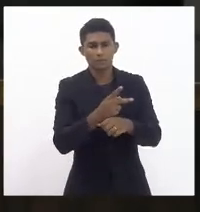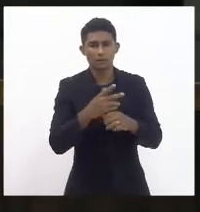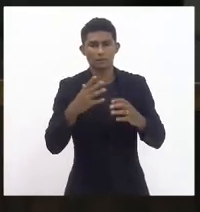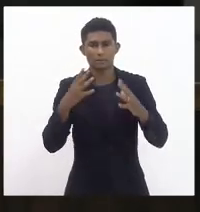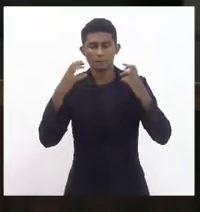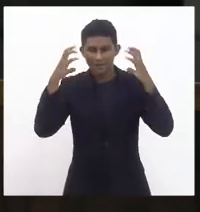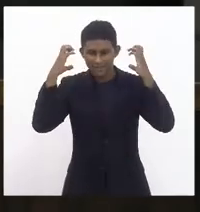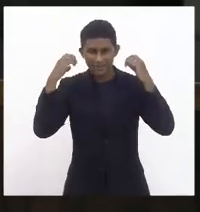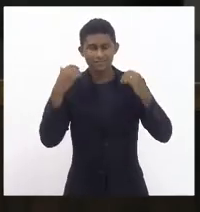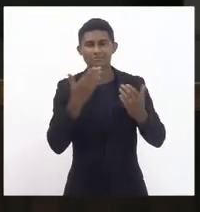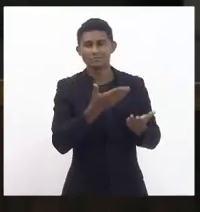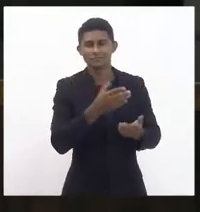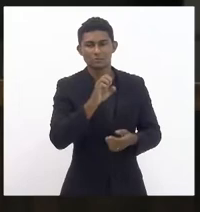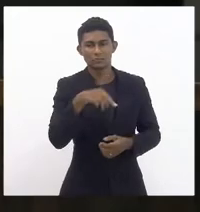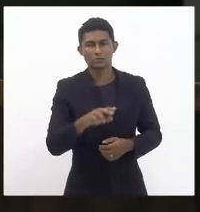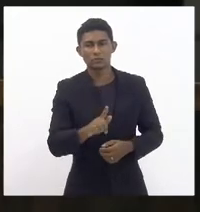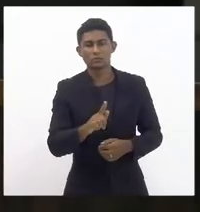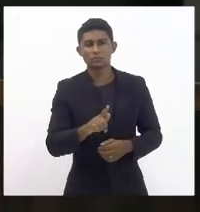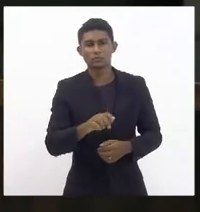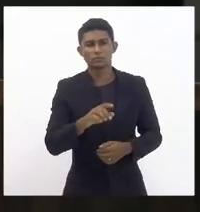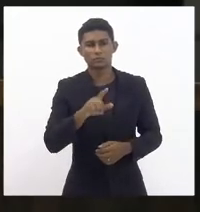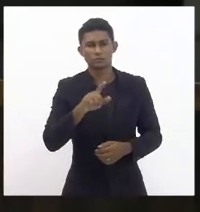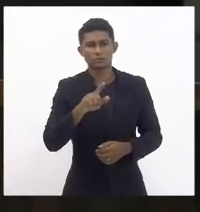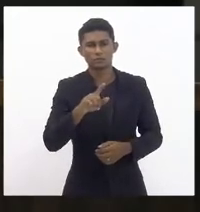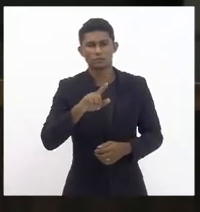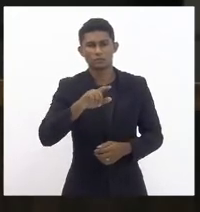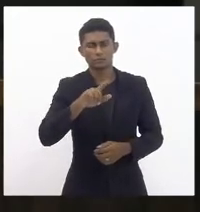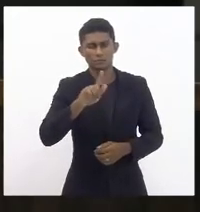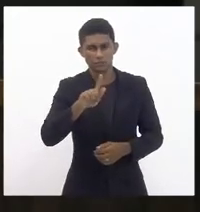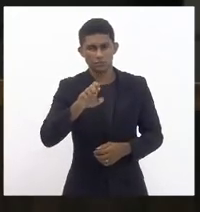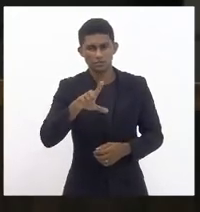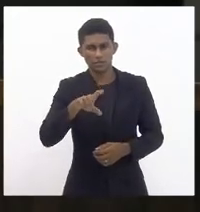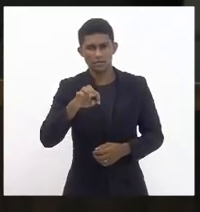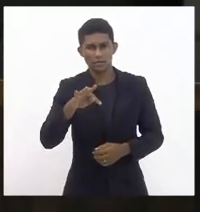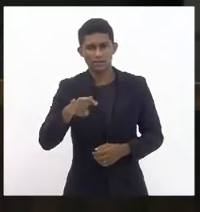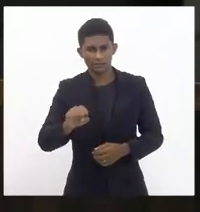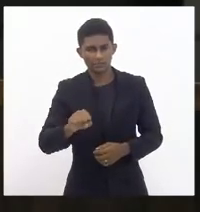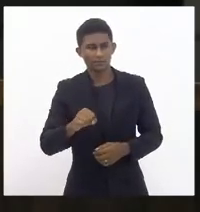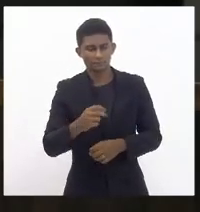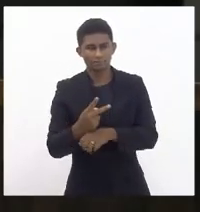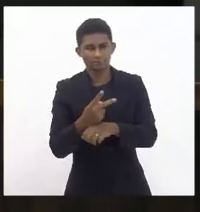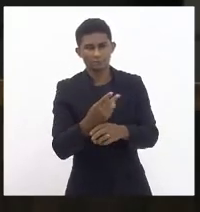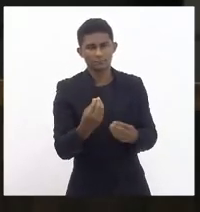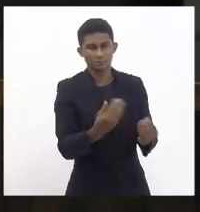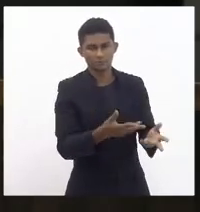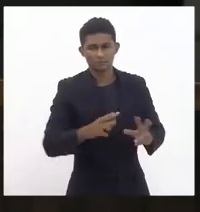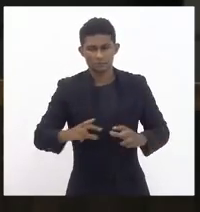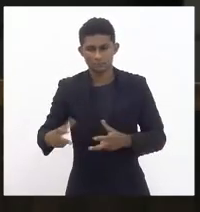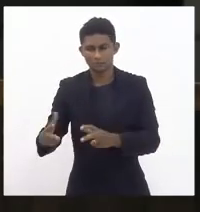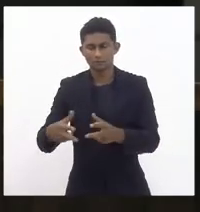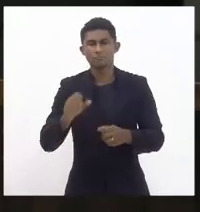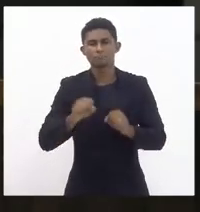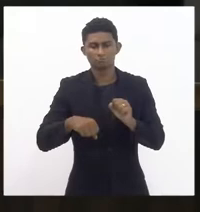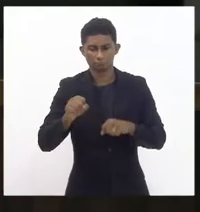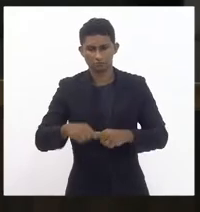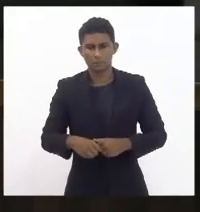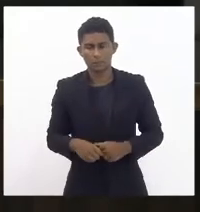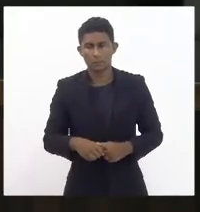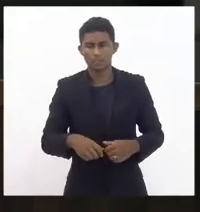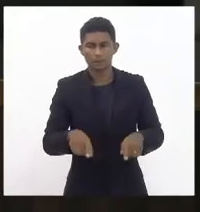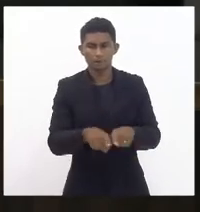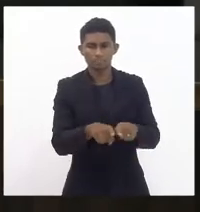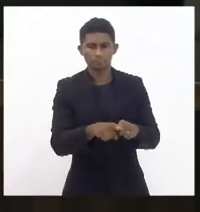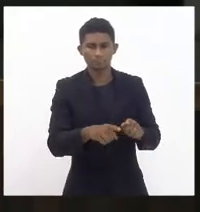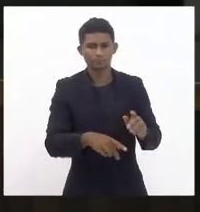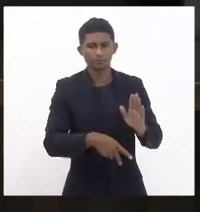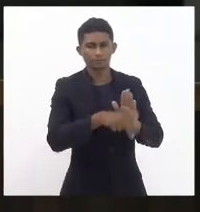Franco a ONG geledes parecer da comissão de normas internas e proposições externas favorável ela todo sete Fernandes pode